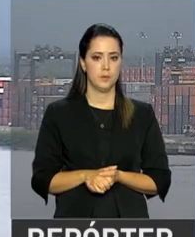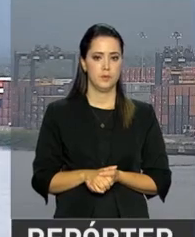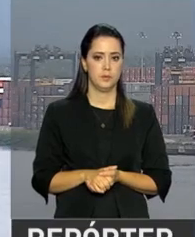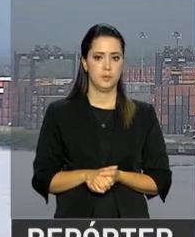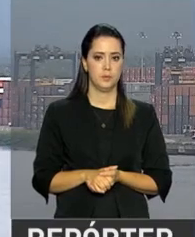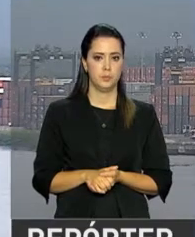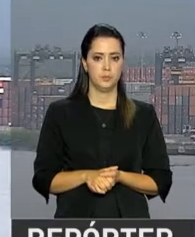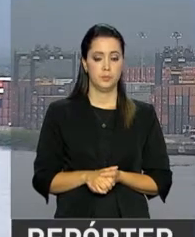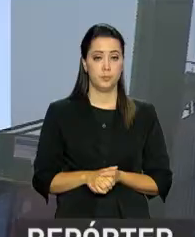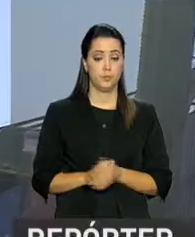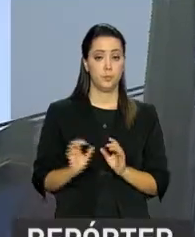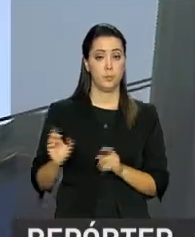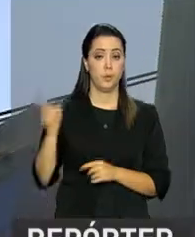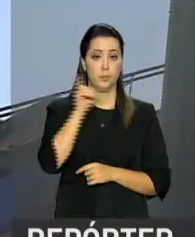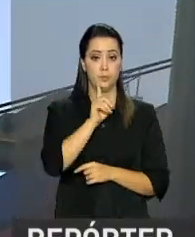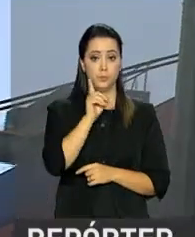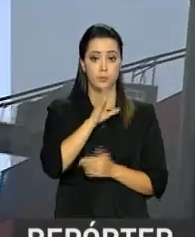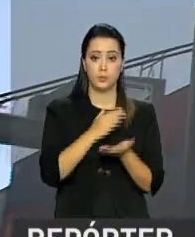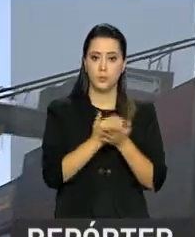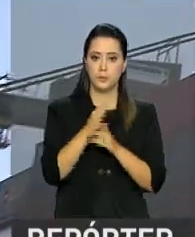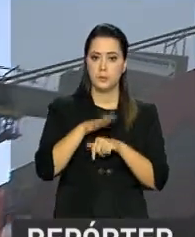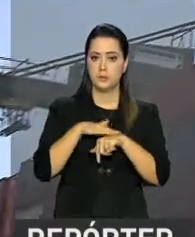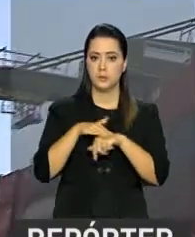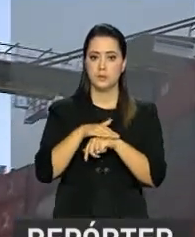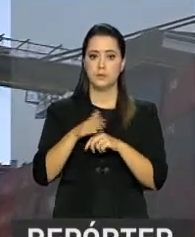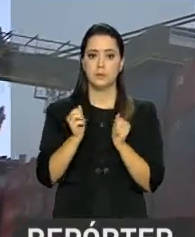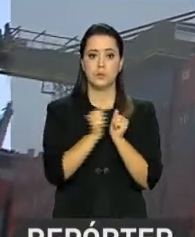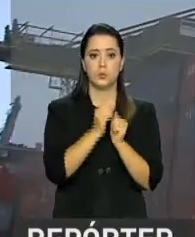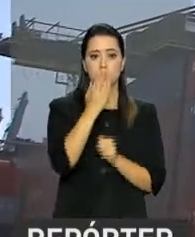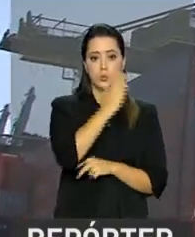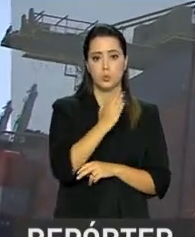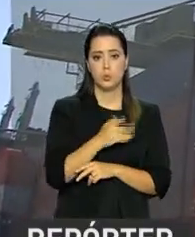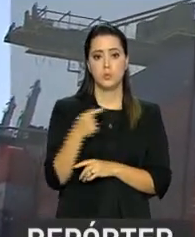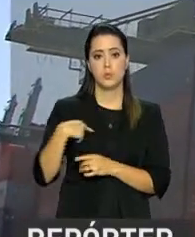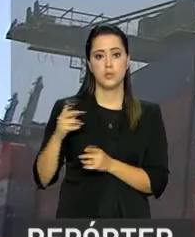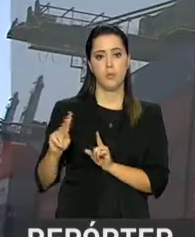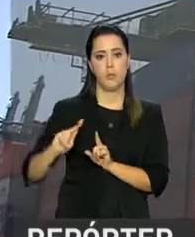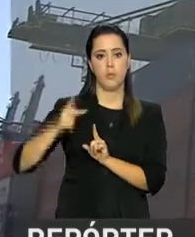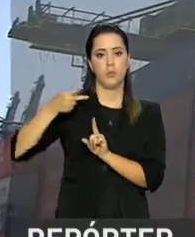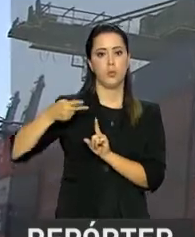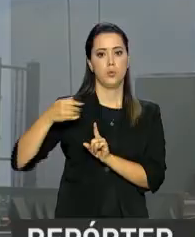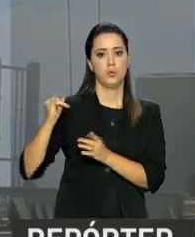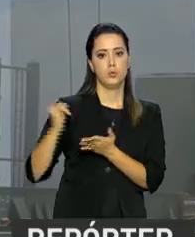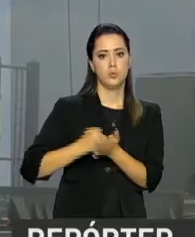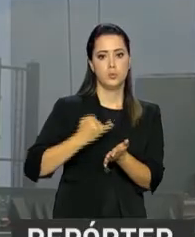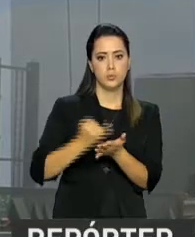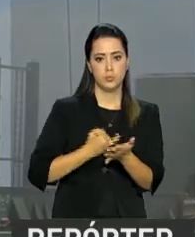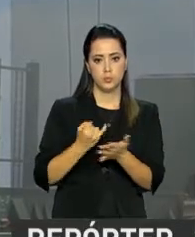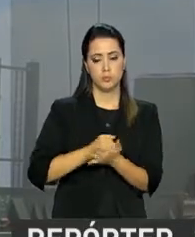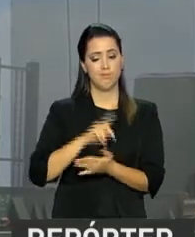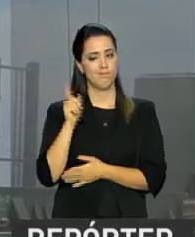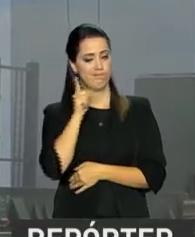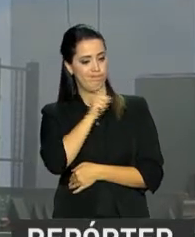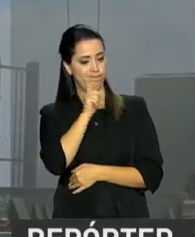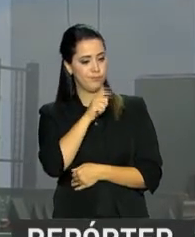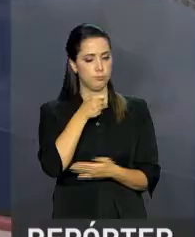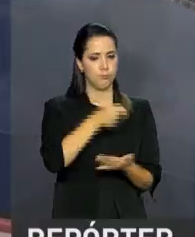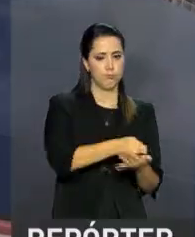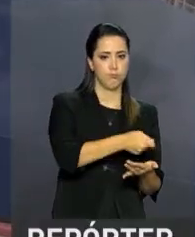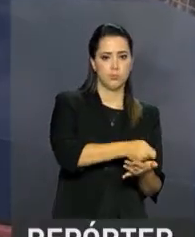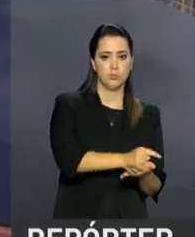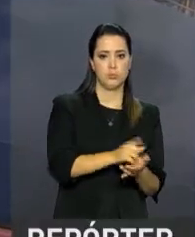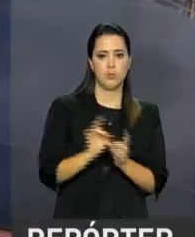os estados unidos vão iniciar uma negociação com o brasil em relação à sobretaxada imposta pelo governo americano às